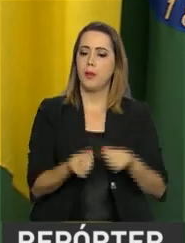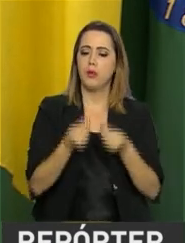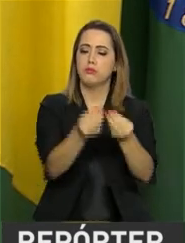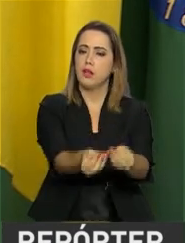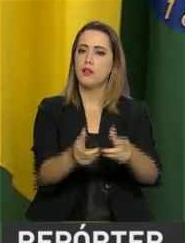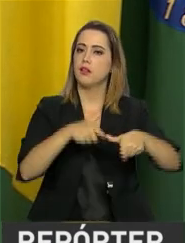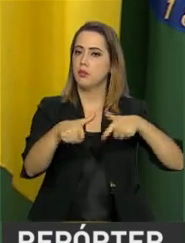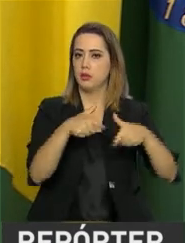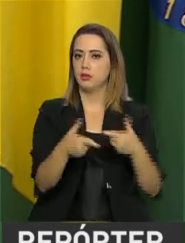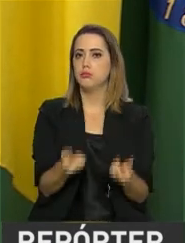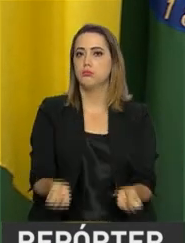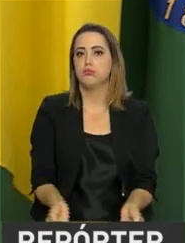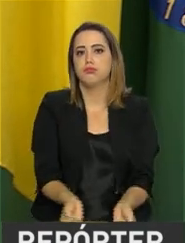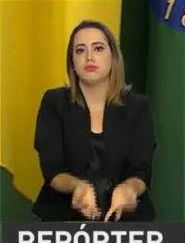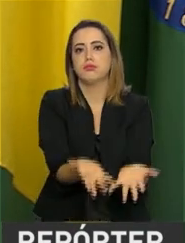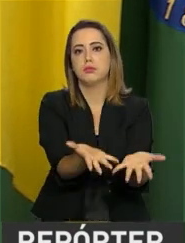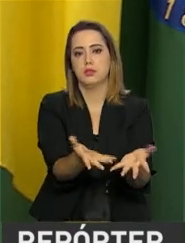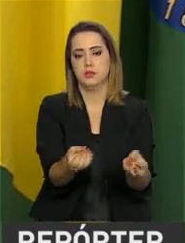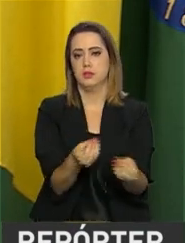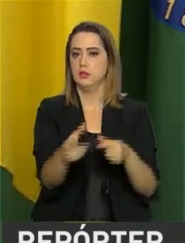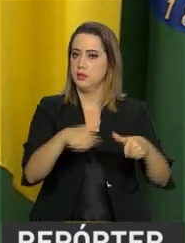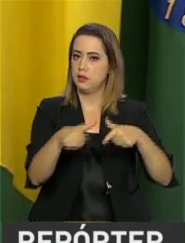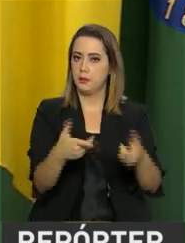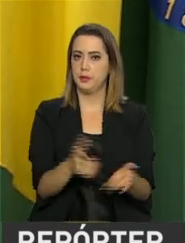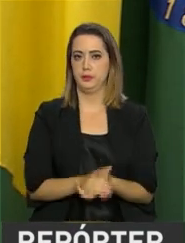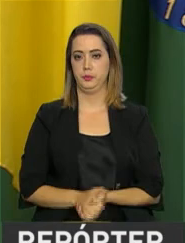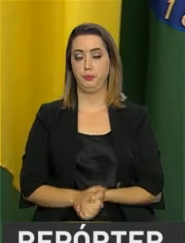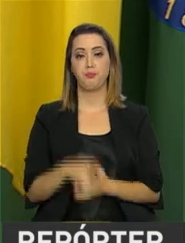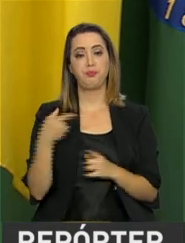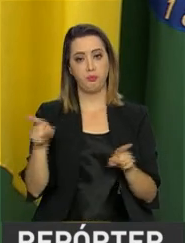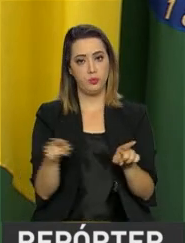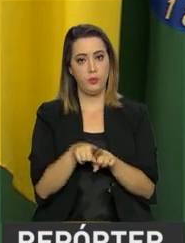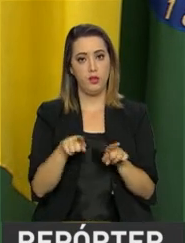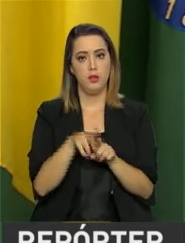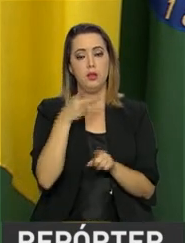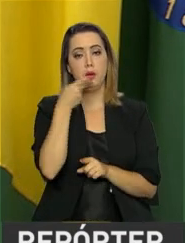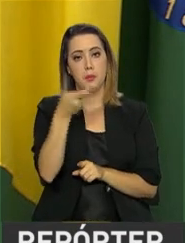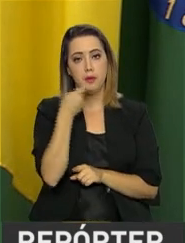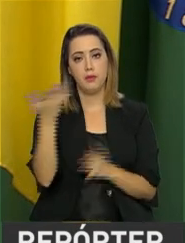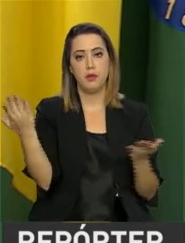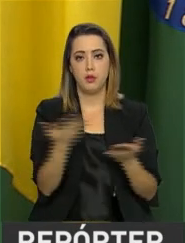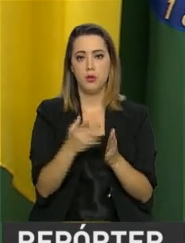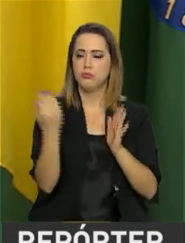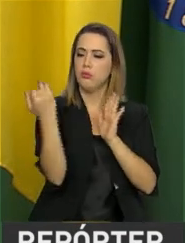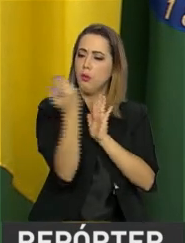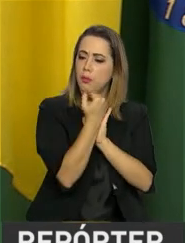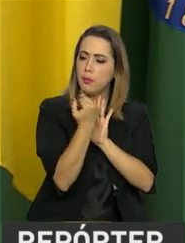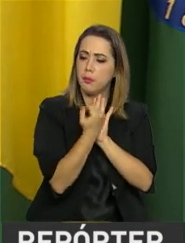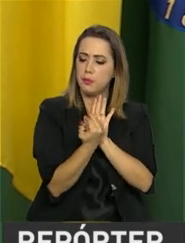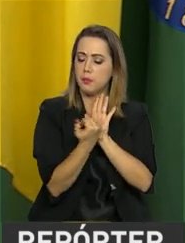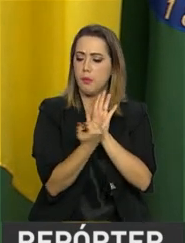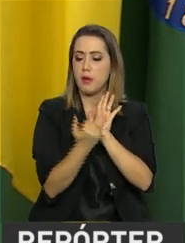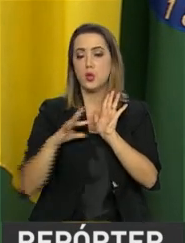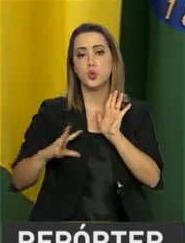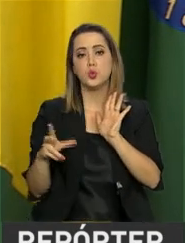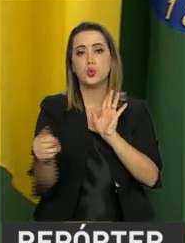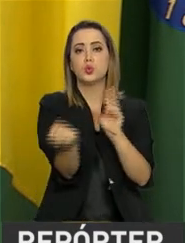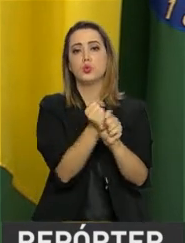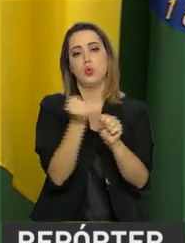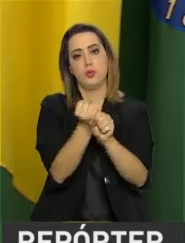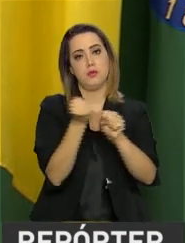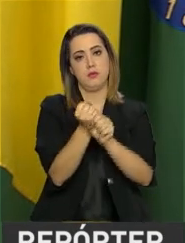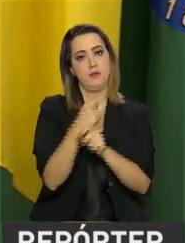eu volto a relatar a relacionar as questões ligadas à construção civil que ao longo do tempo nós